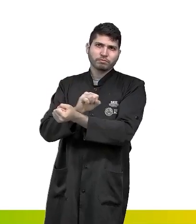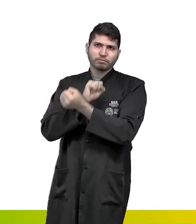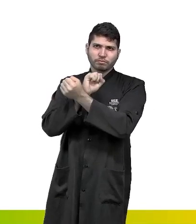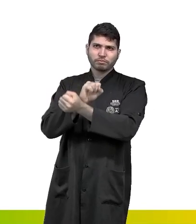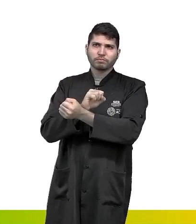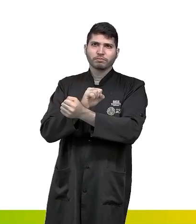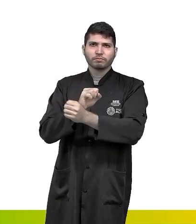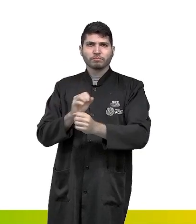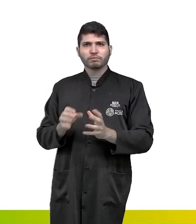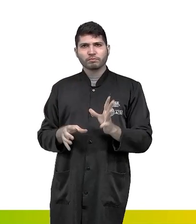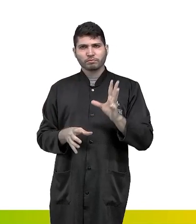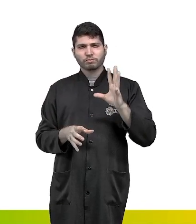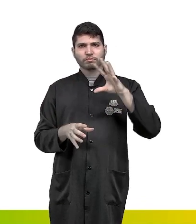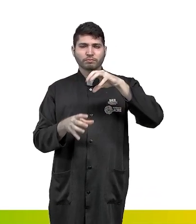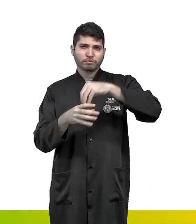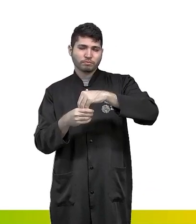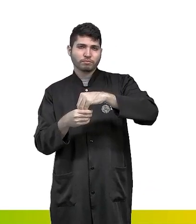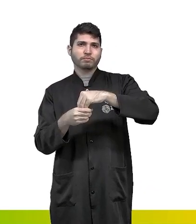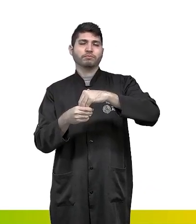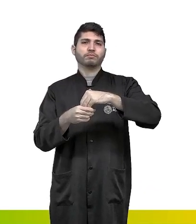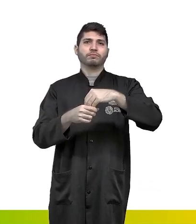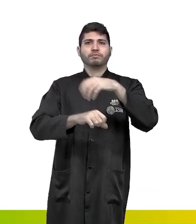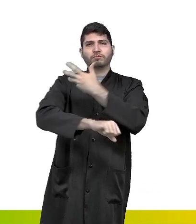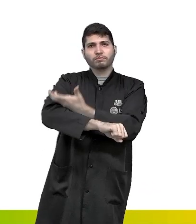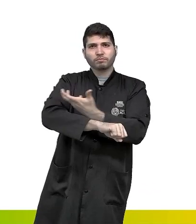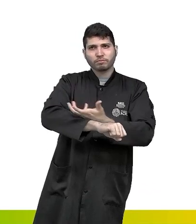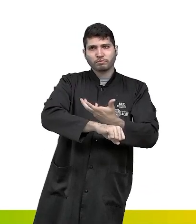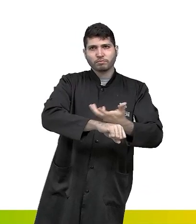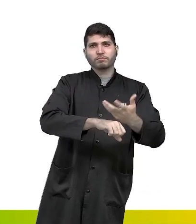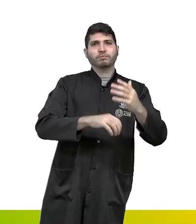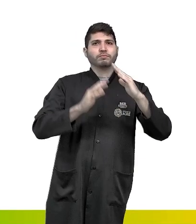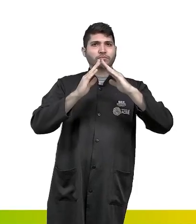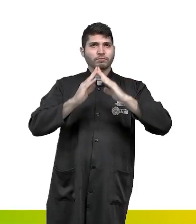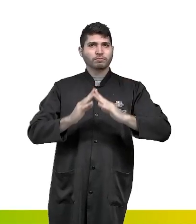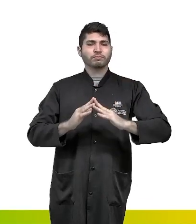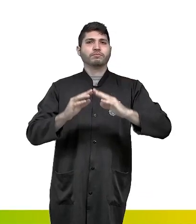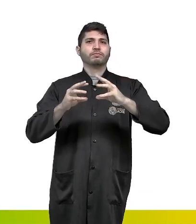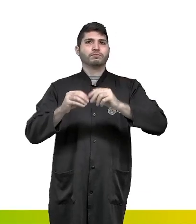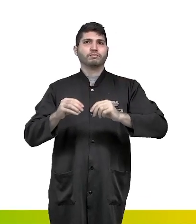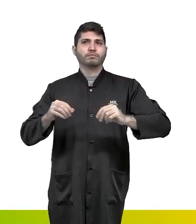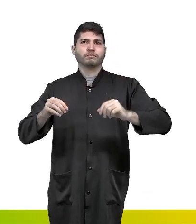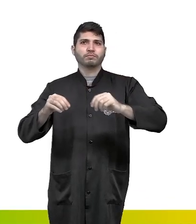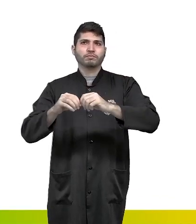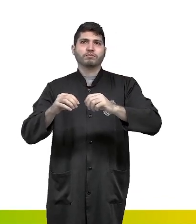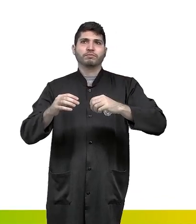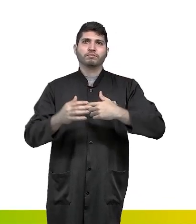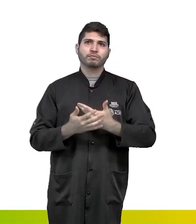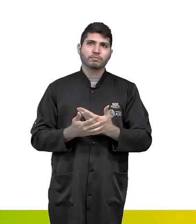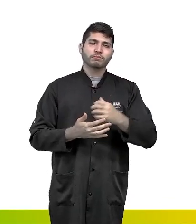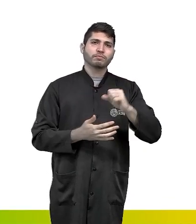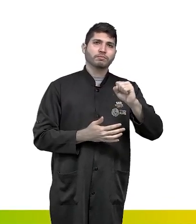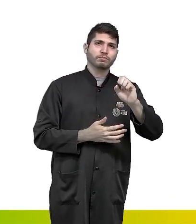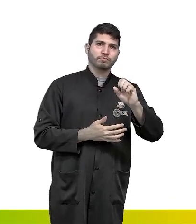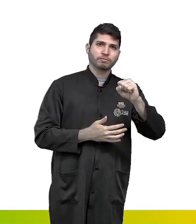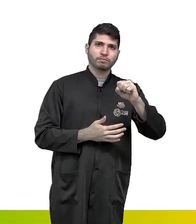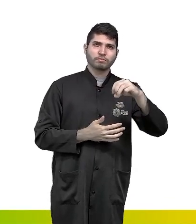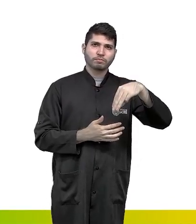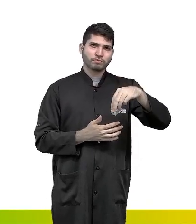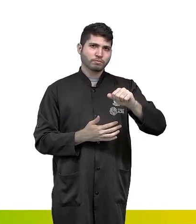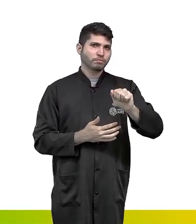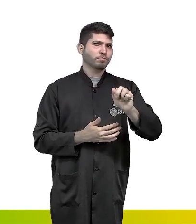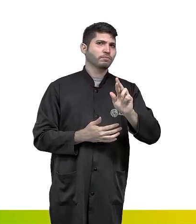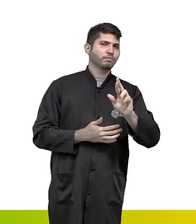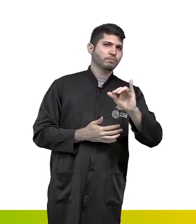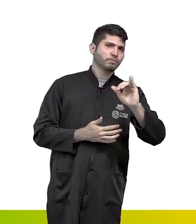cultivavam, moravam na terra. O conceito obsoleto das sesmarias, ainda da época da